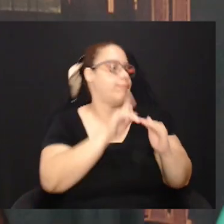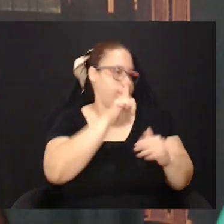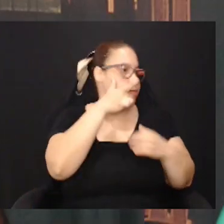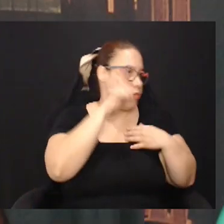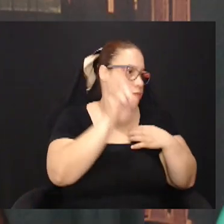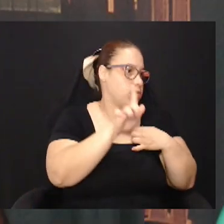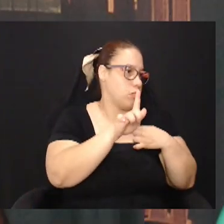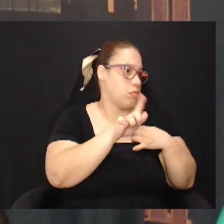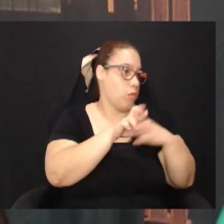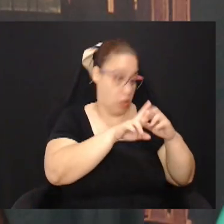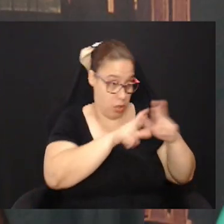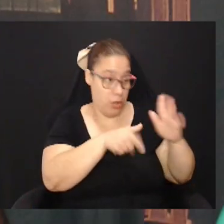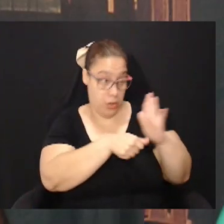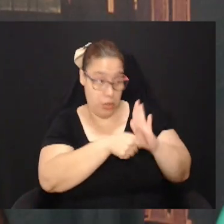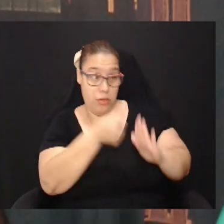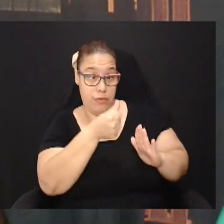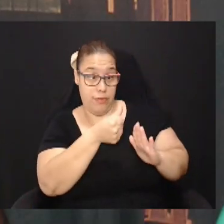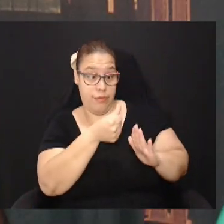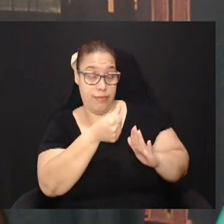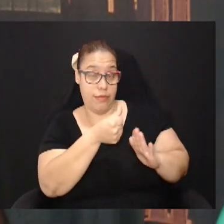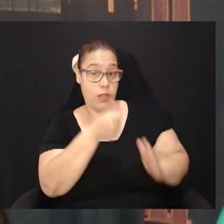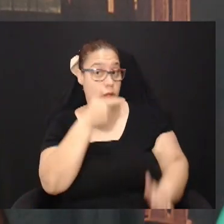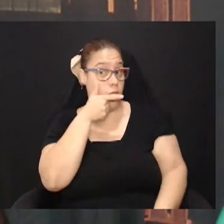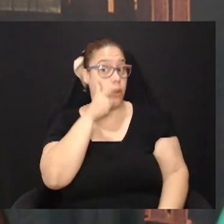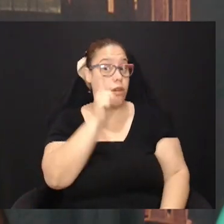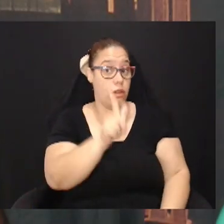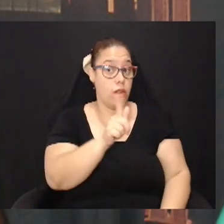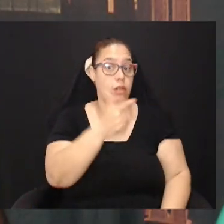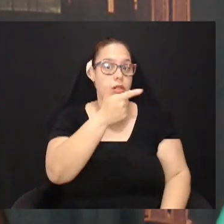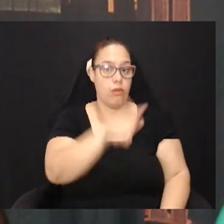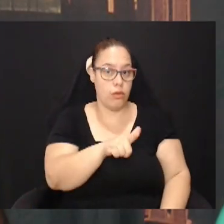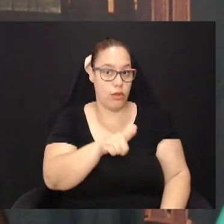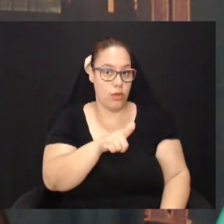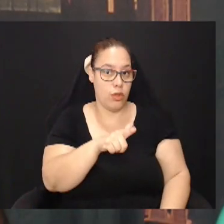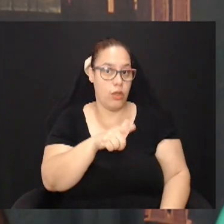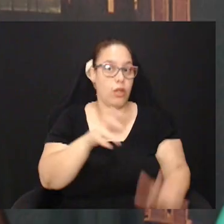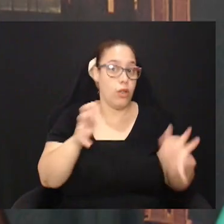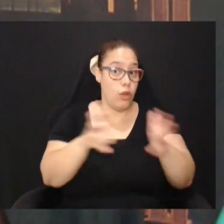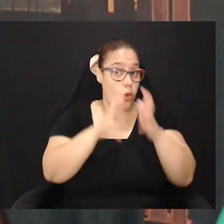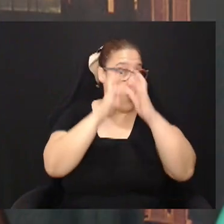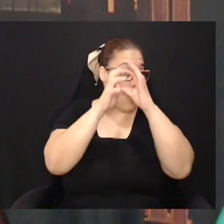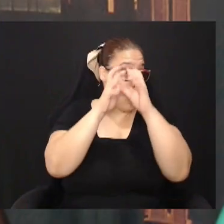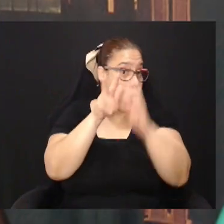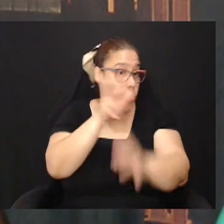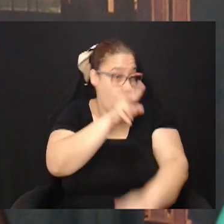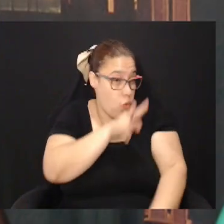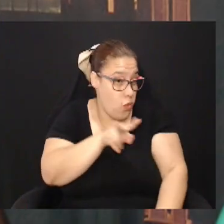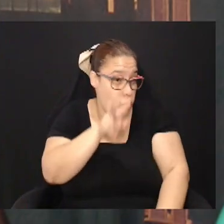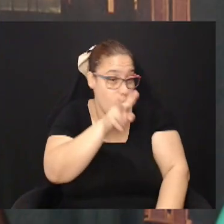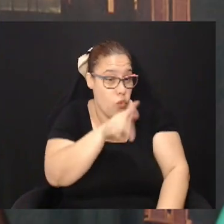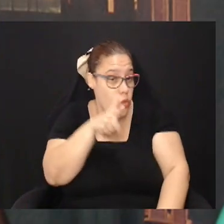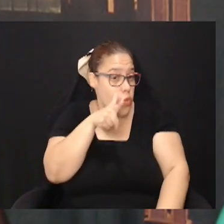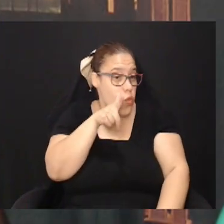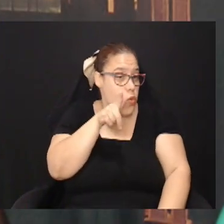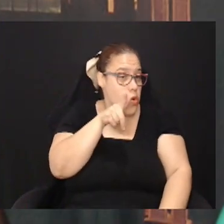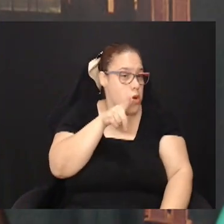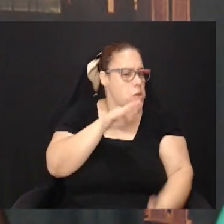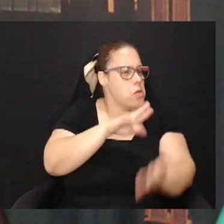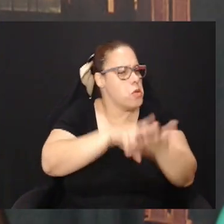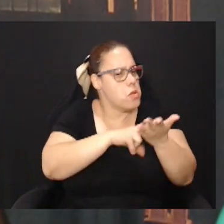Primeiro que a gente consegue, de novo, através do nosso estímulo visual, a gente consegue interpretar aquela